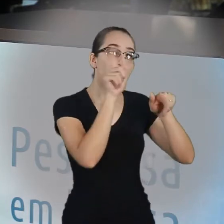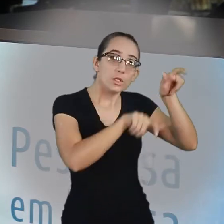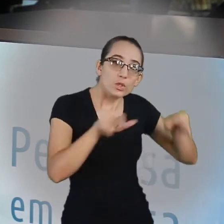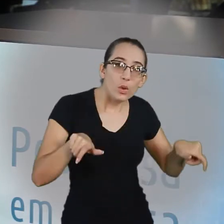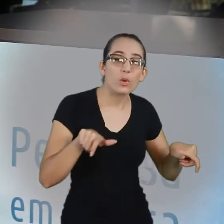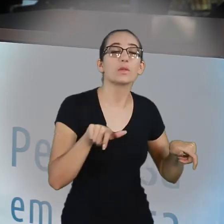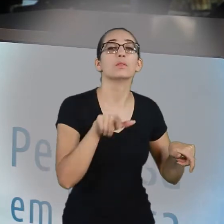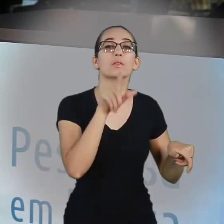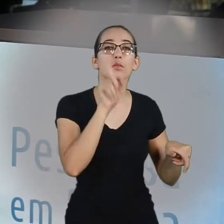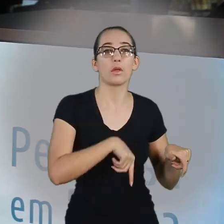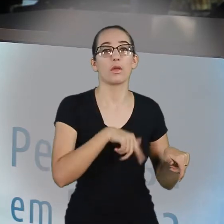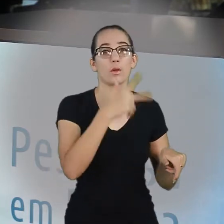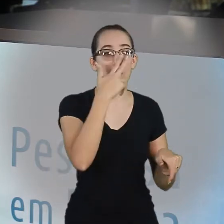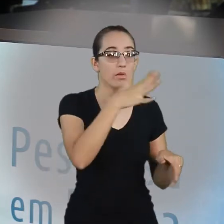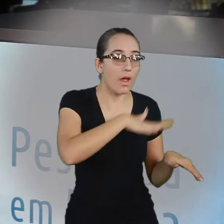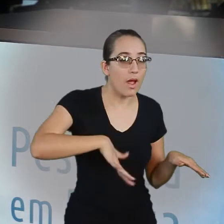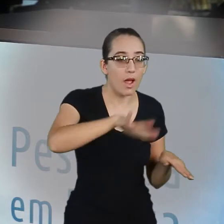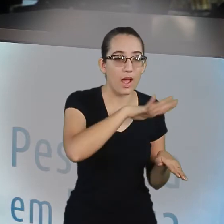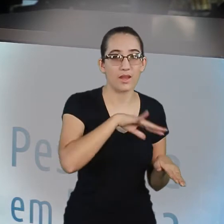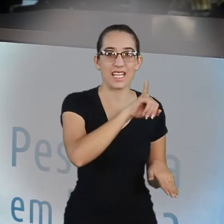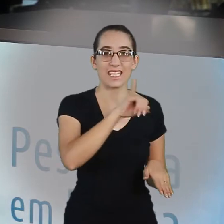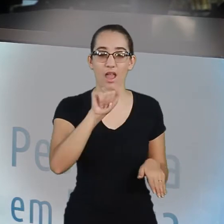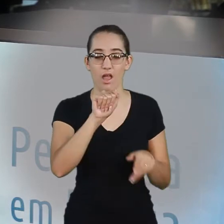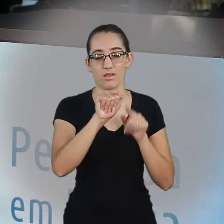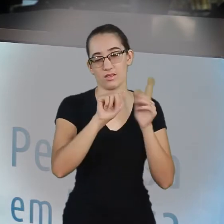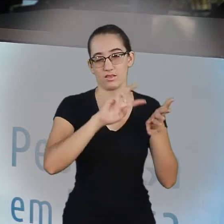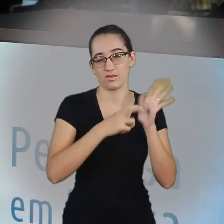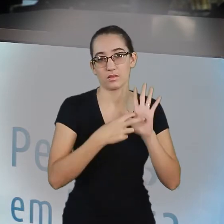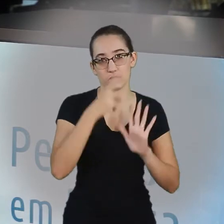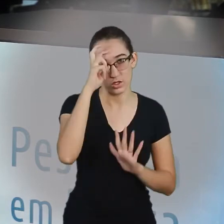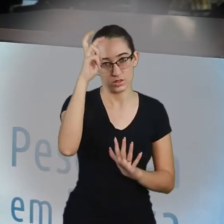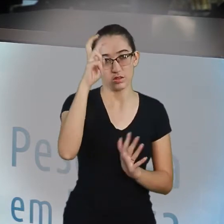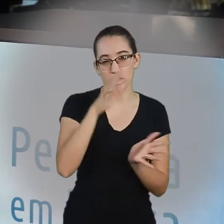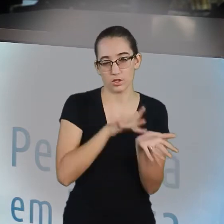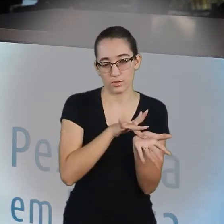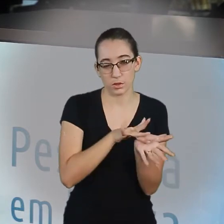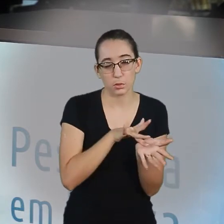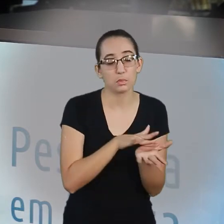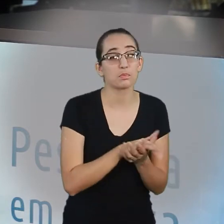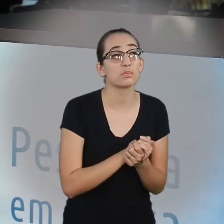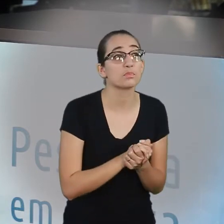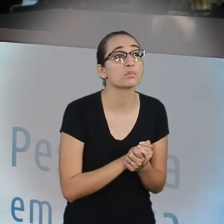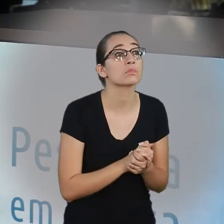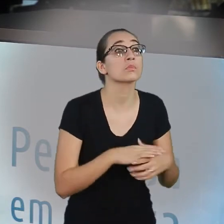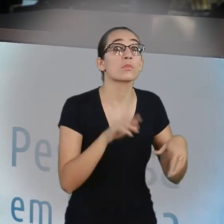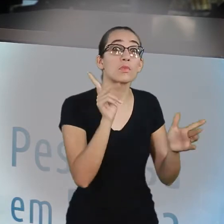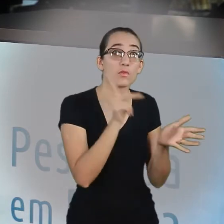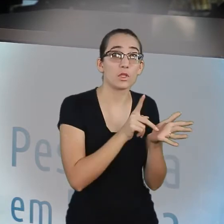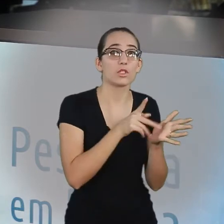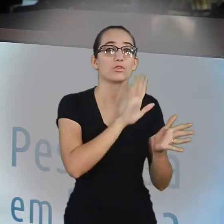professor Yann LeCun, da Universidade de Nova York, que hoje trabalha também no Facebook, na área de pesquisa.